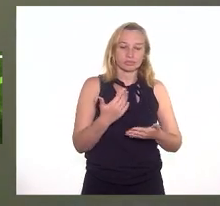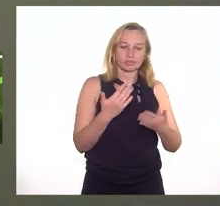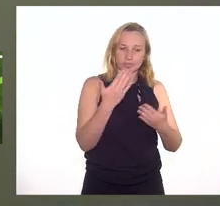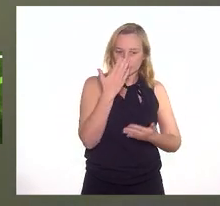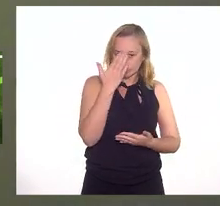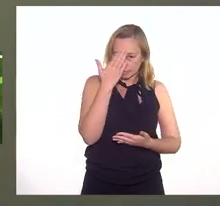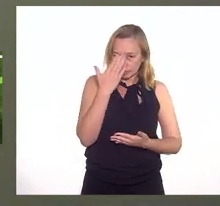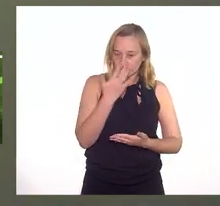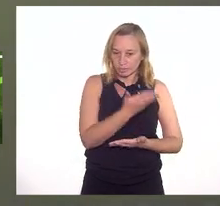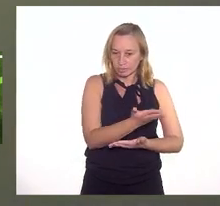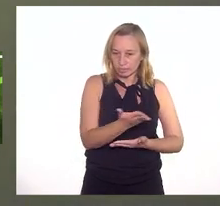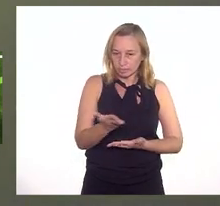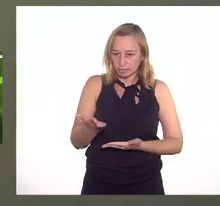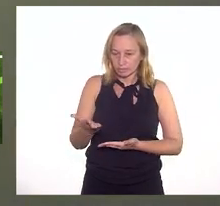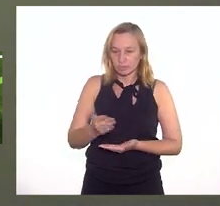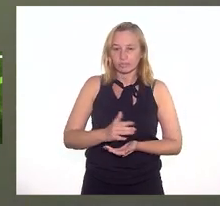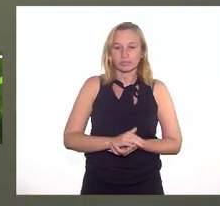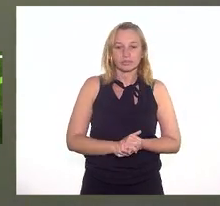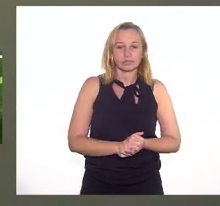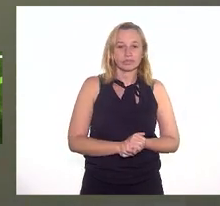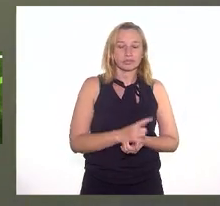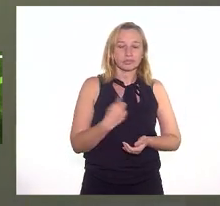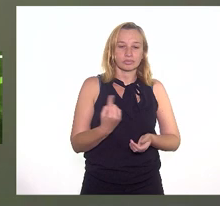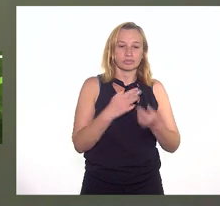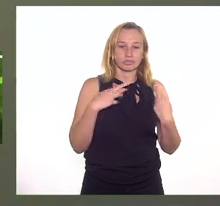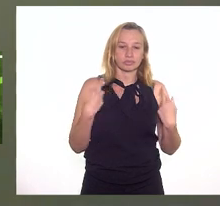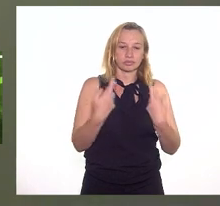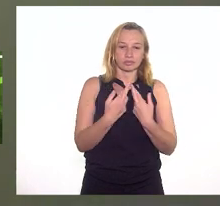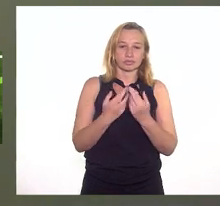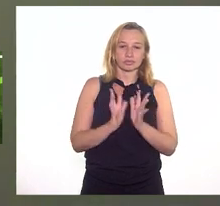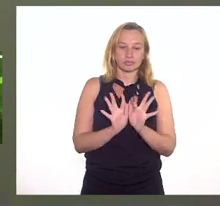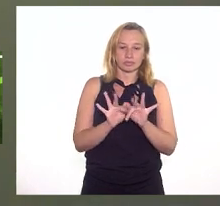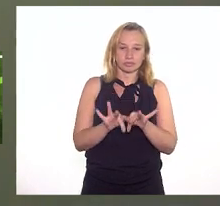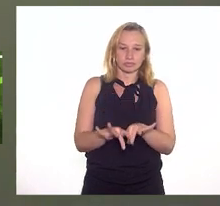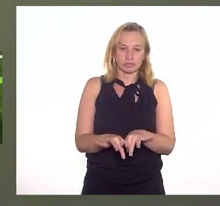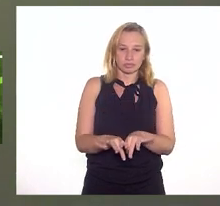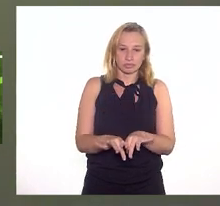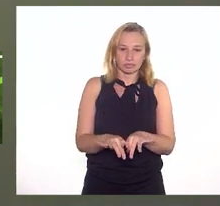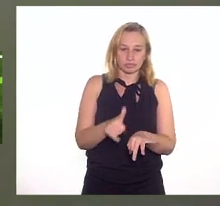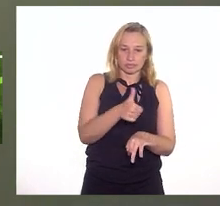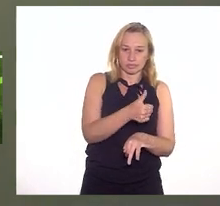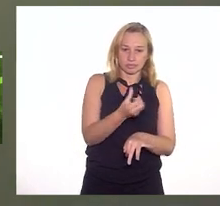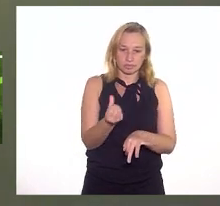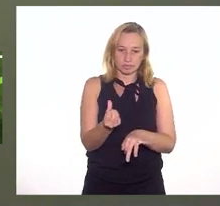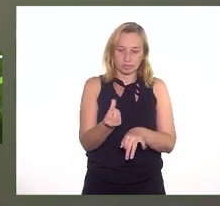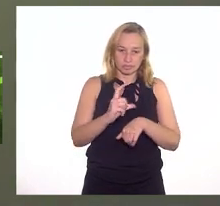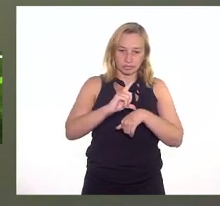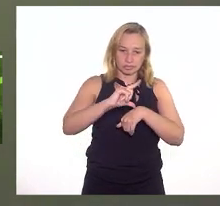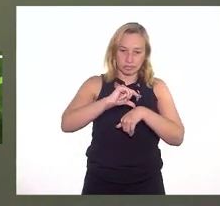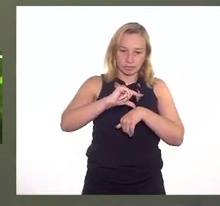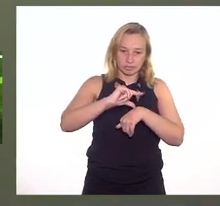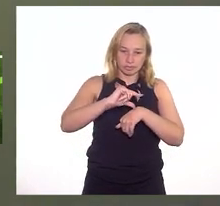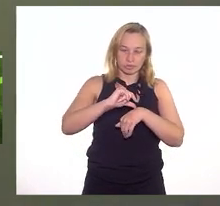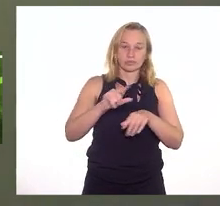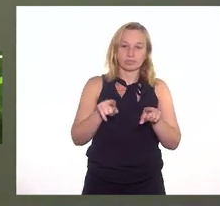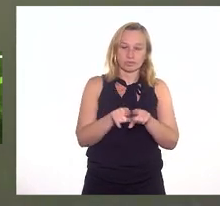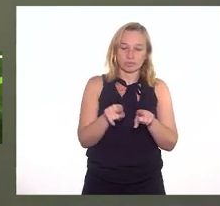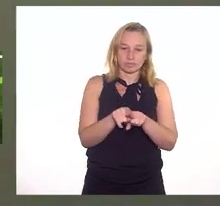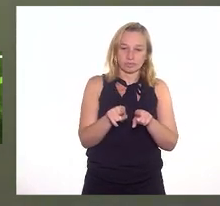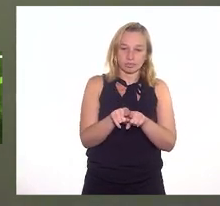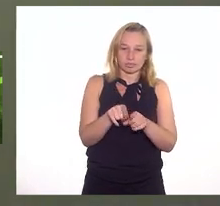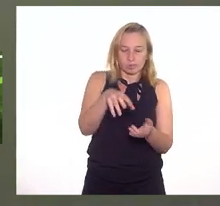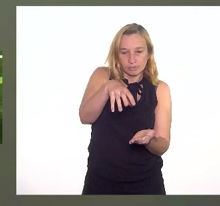agradecer a presença de todos. A nossa audiência vai terminar às 16 horas. Quero registrar também a